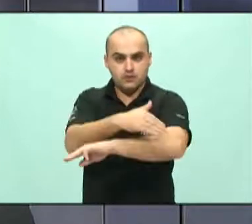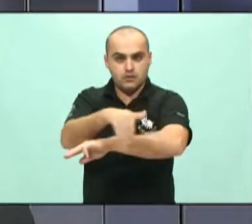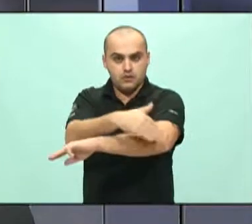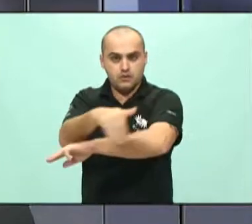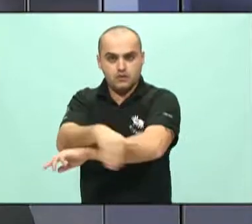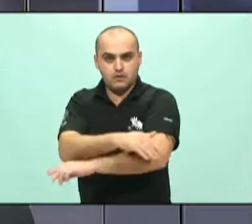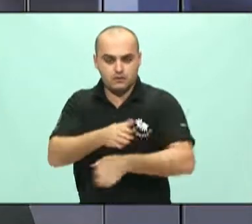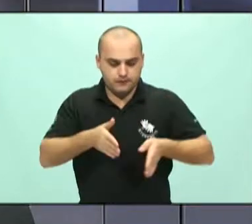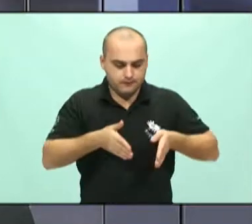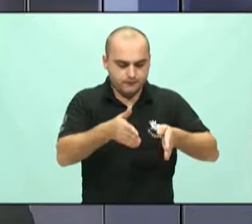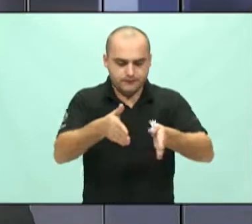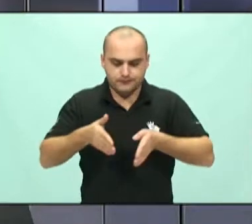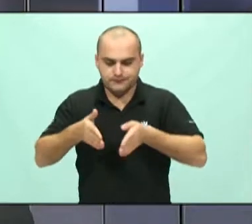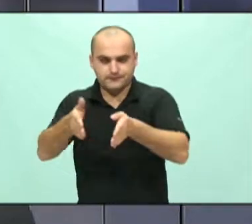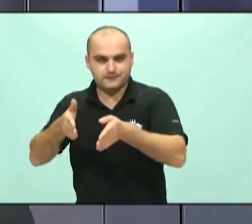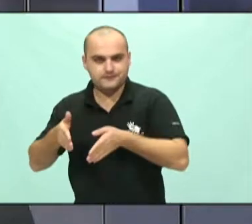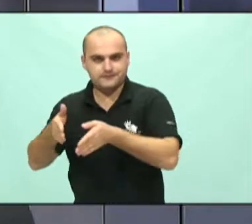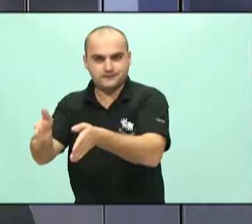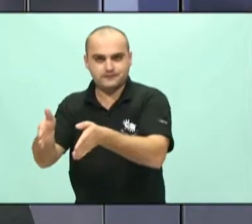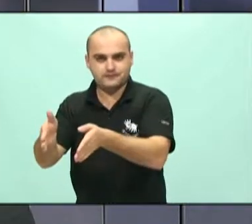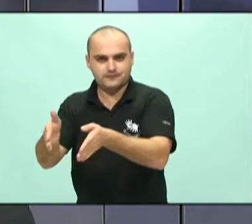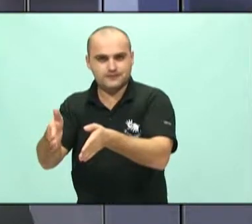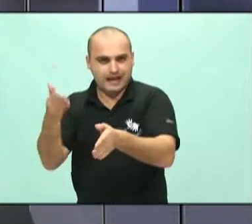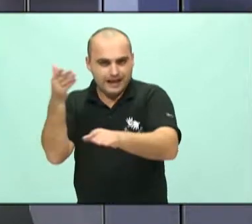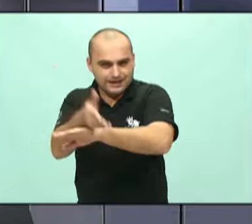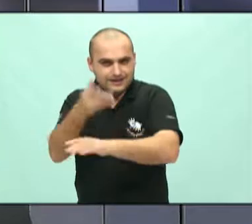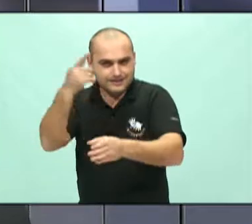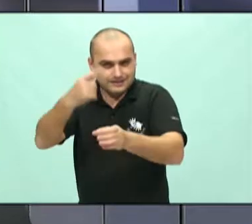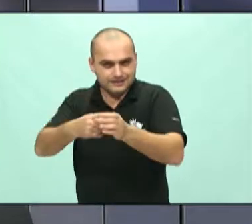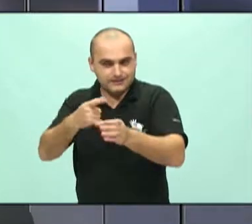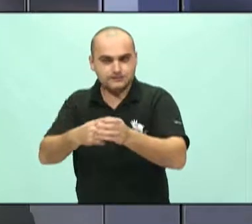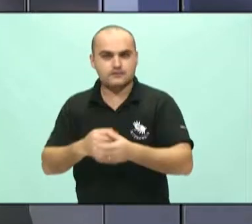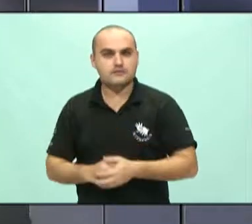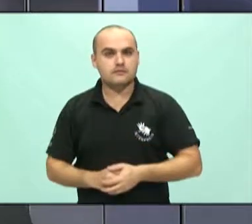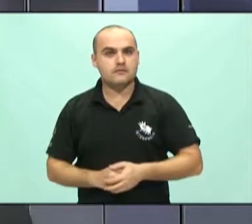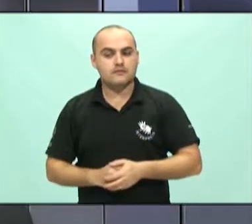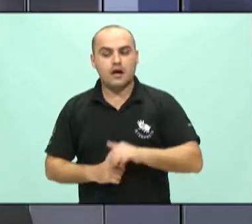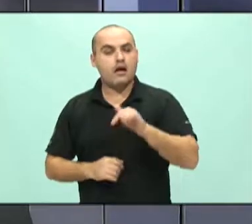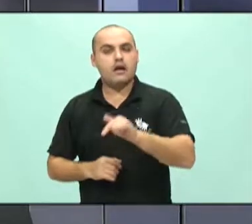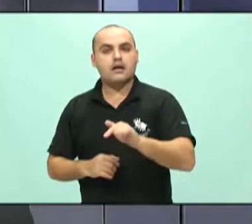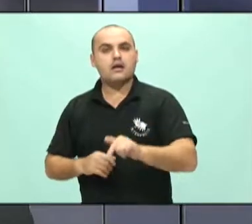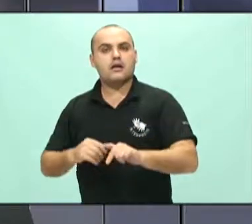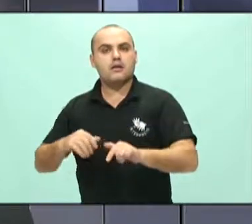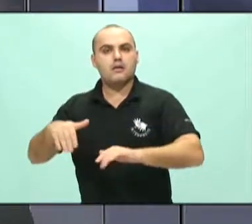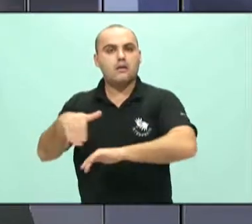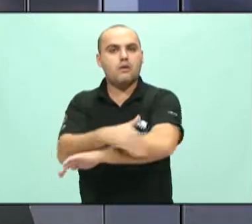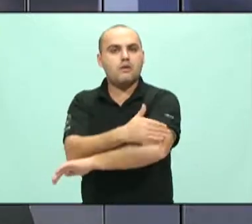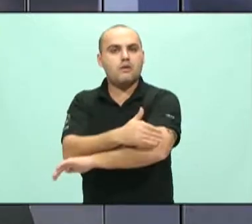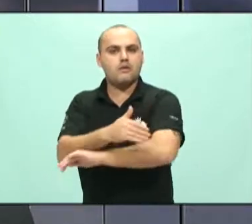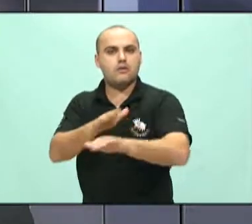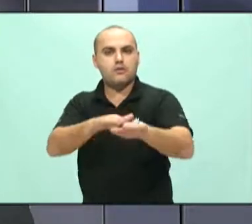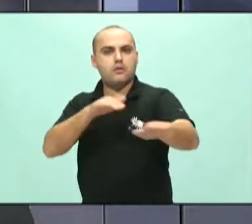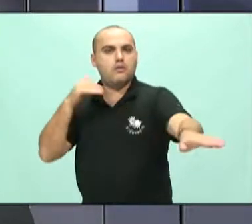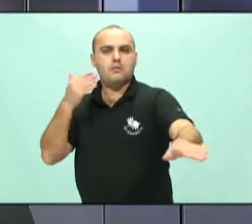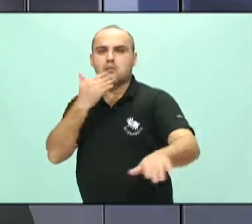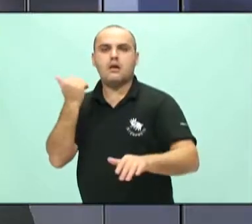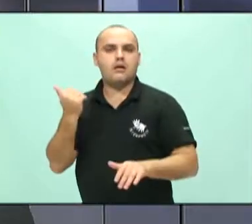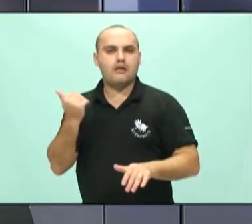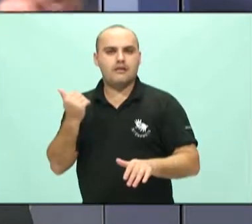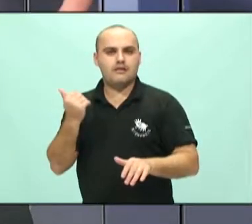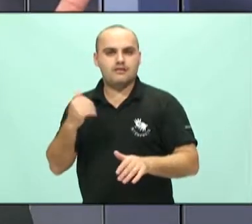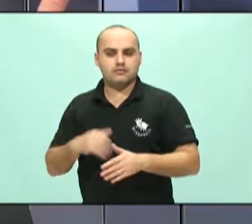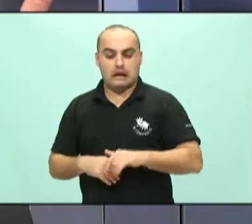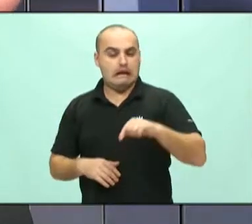na 282 de Florianópolis, a entrada da cidade, criou uma fluidez maior. Aqui a gente não tem condições de fazer isso,